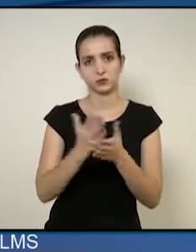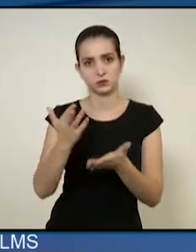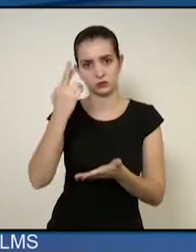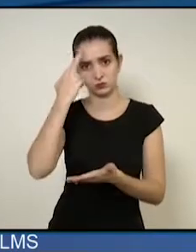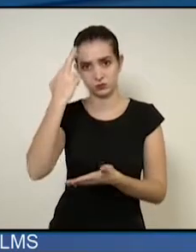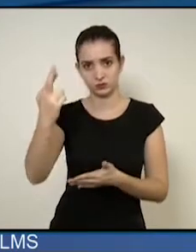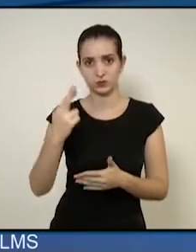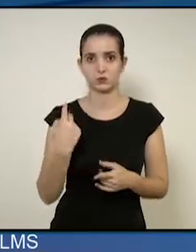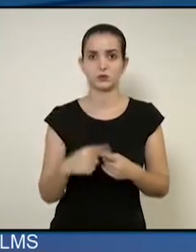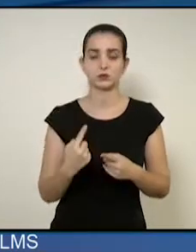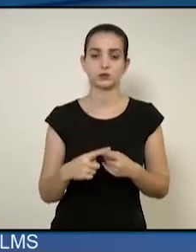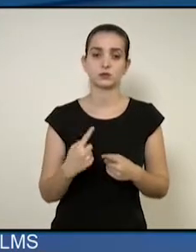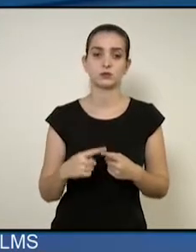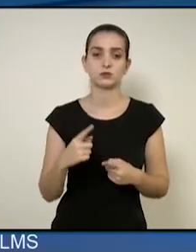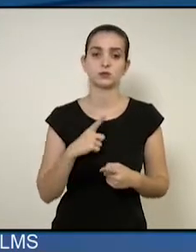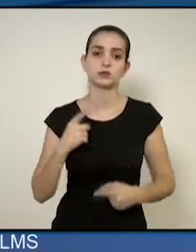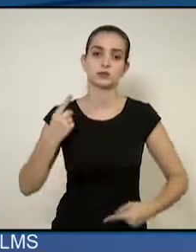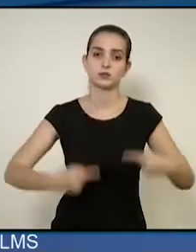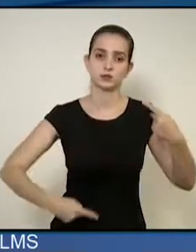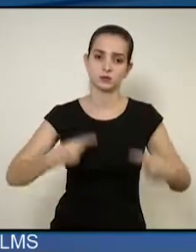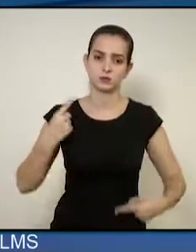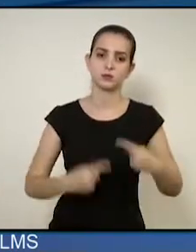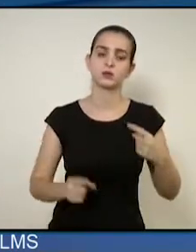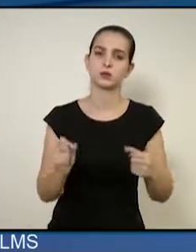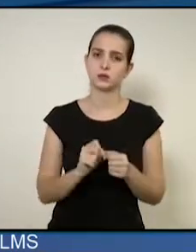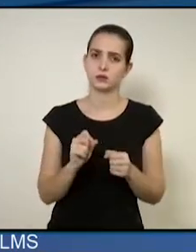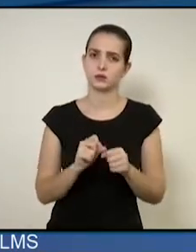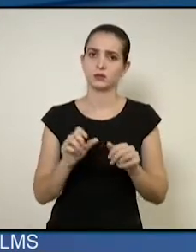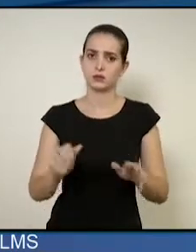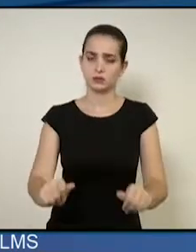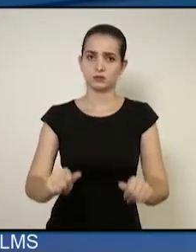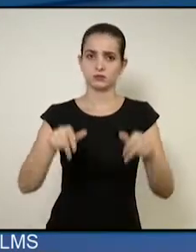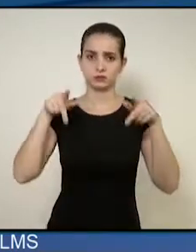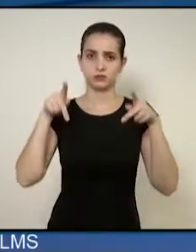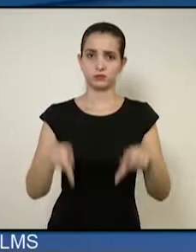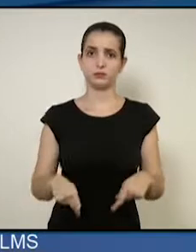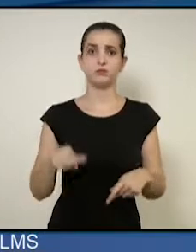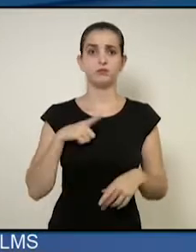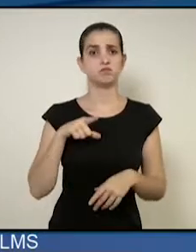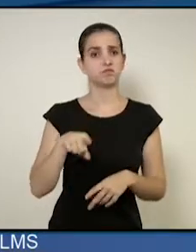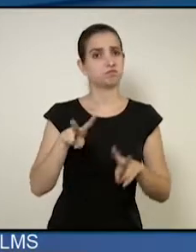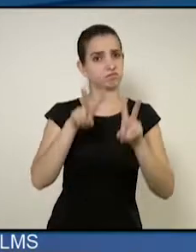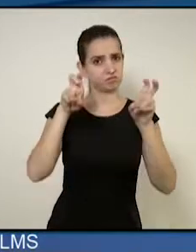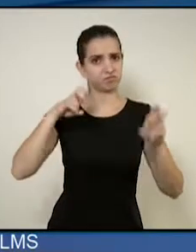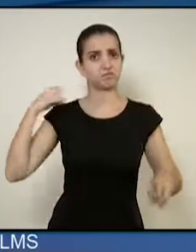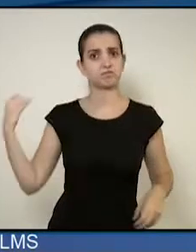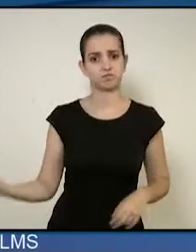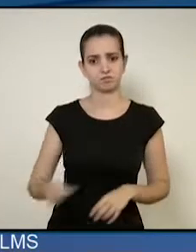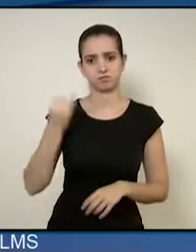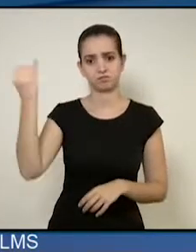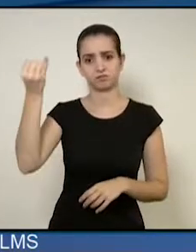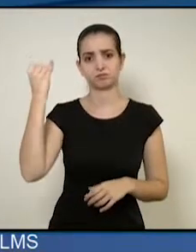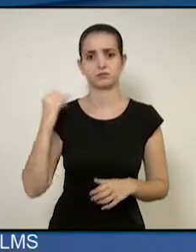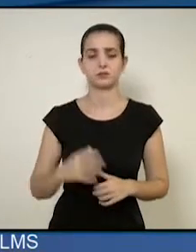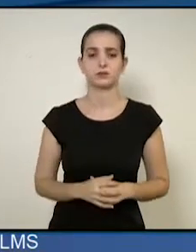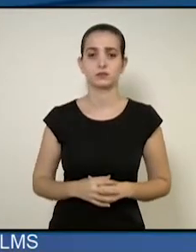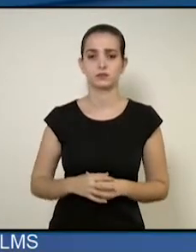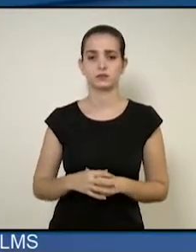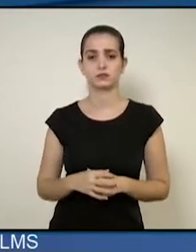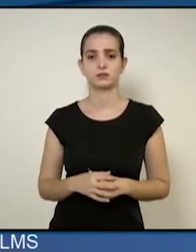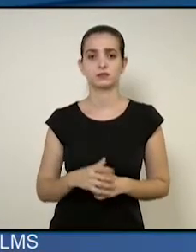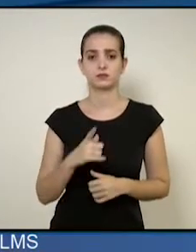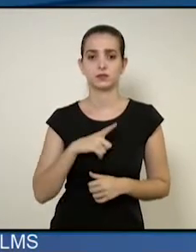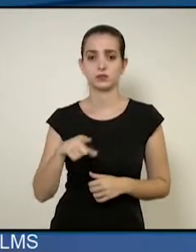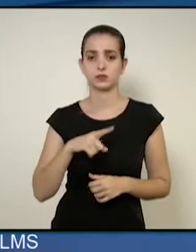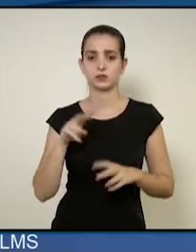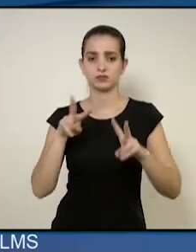Excelência pelo debate feito na audiência pública de um tema tão relevante. A situação da telefonia móvel no